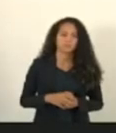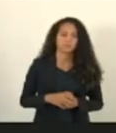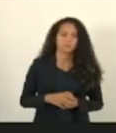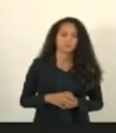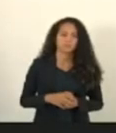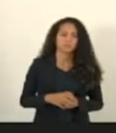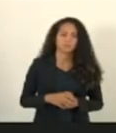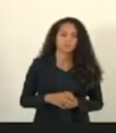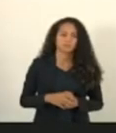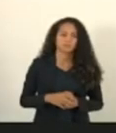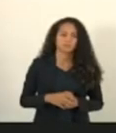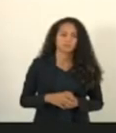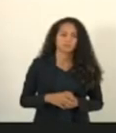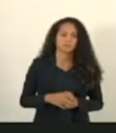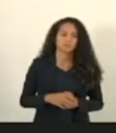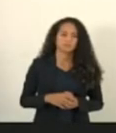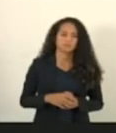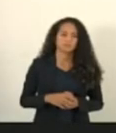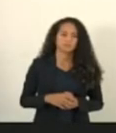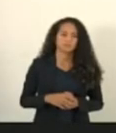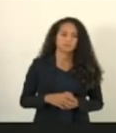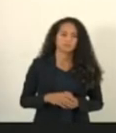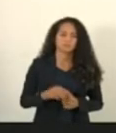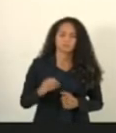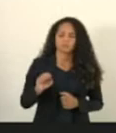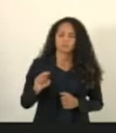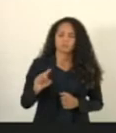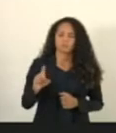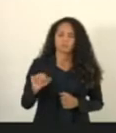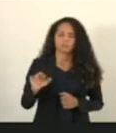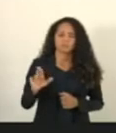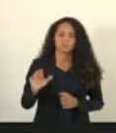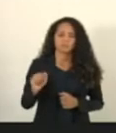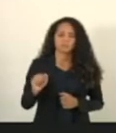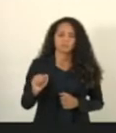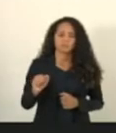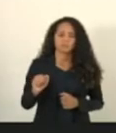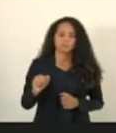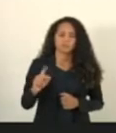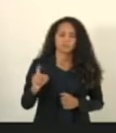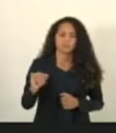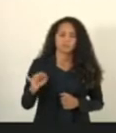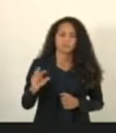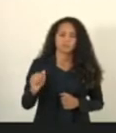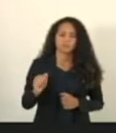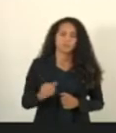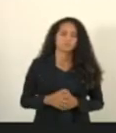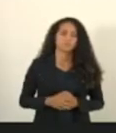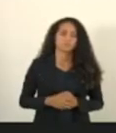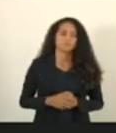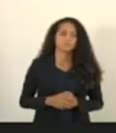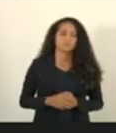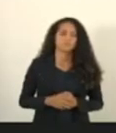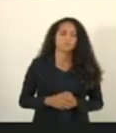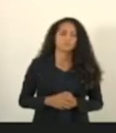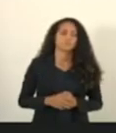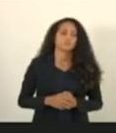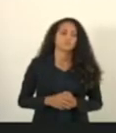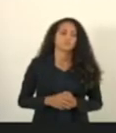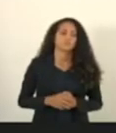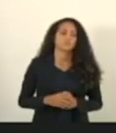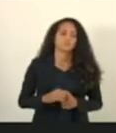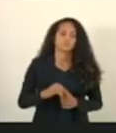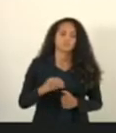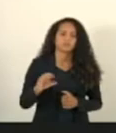Seria só esse, deputada? Elzira Magnol Pimenta. Elzira já está registrado. E